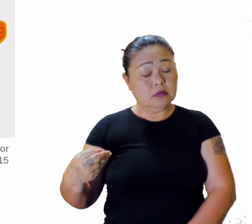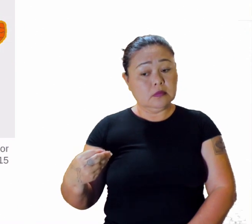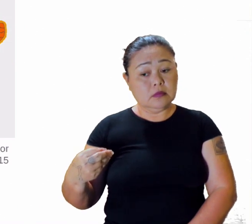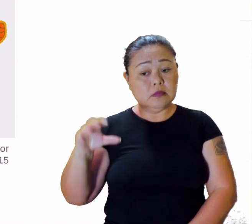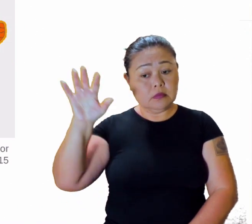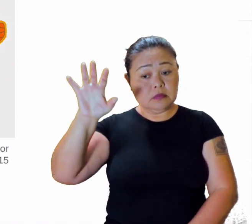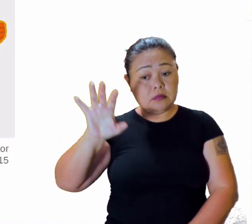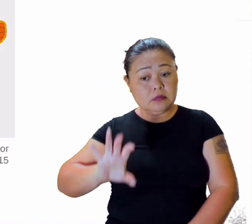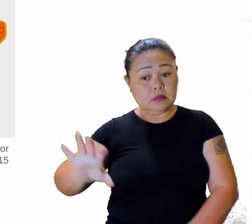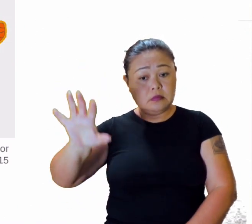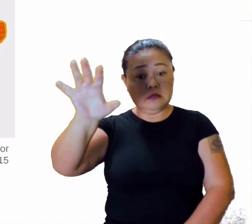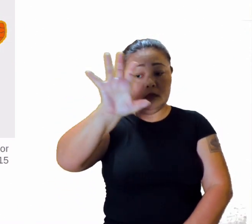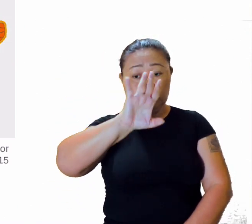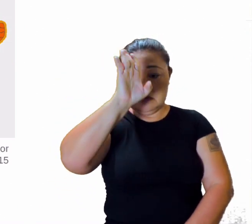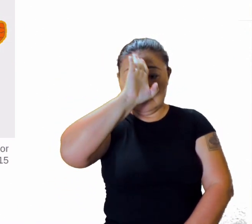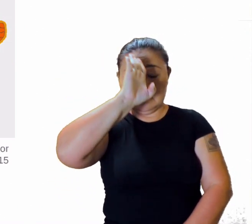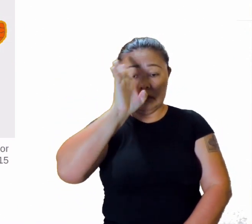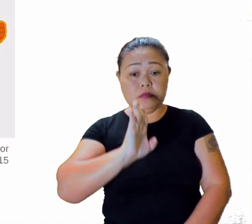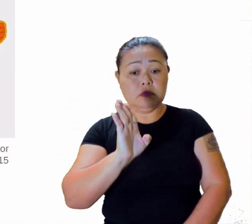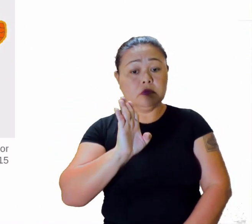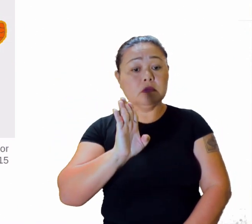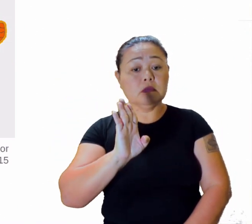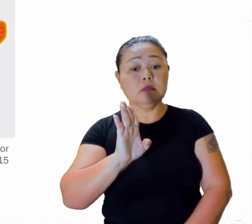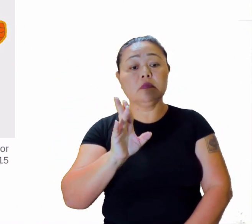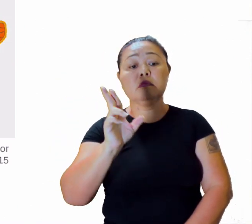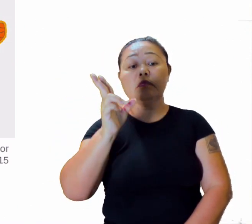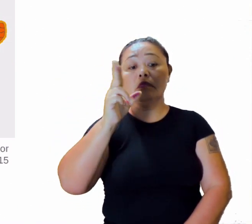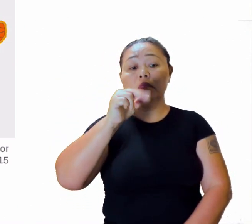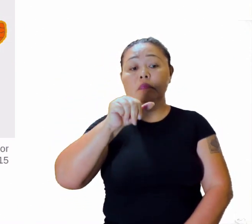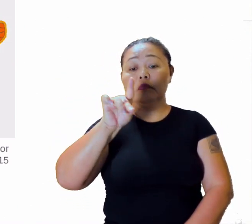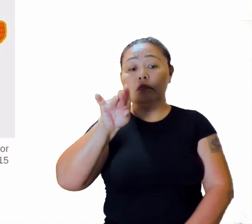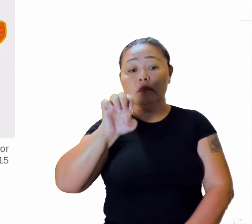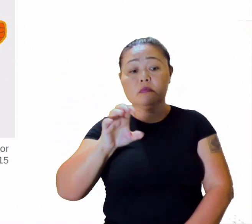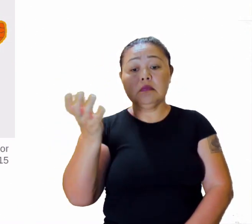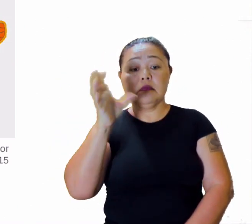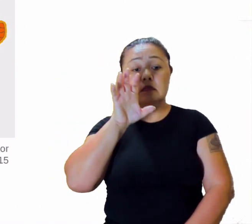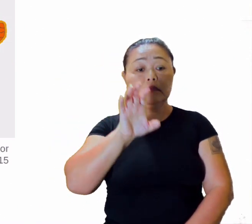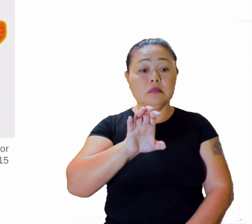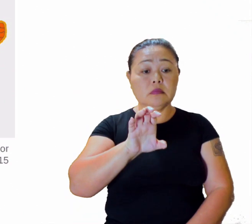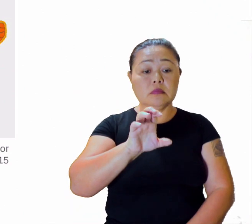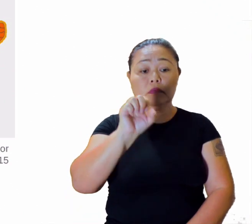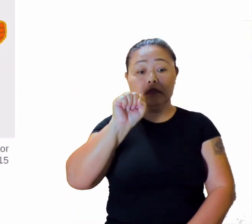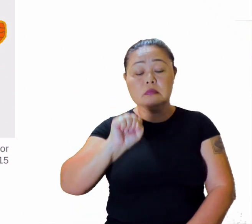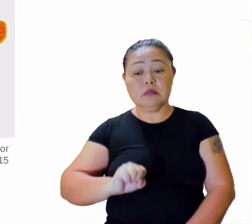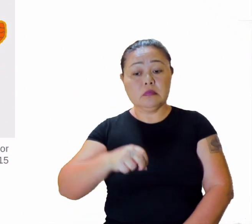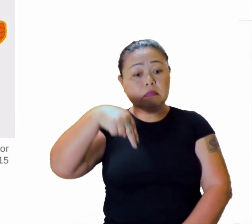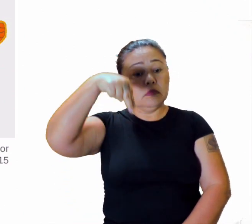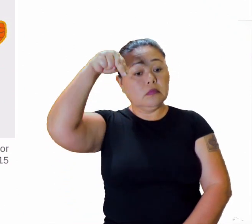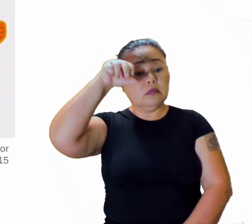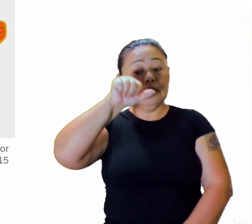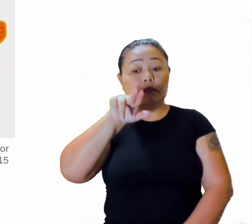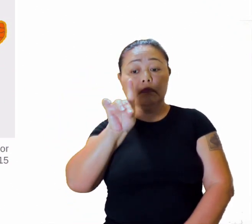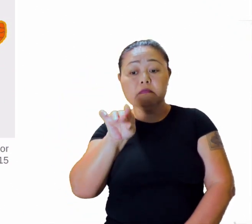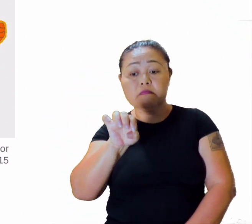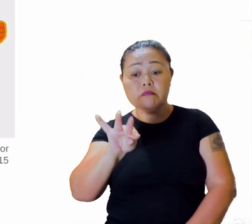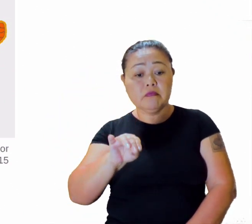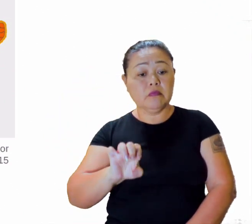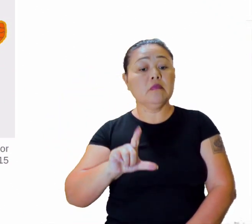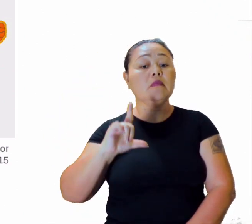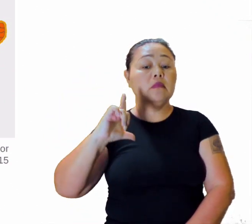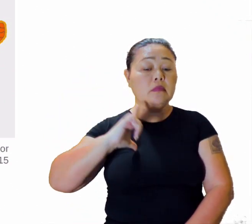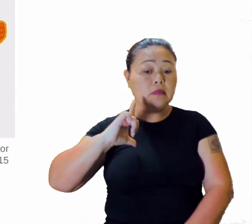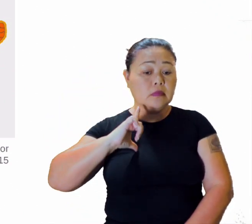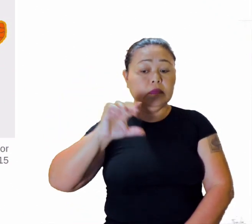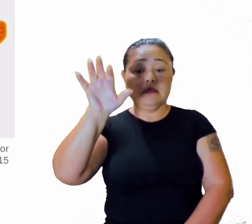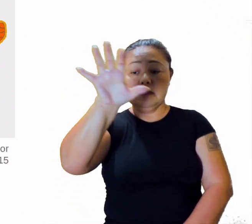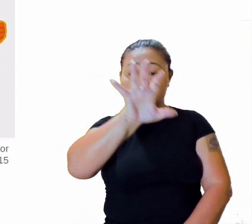As regiões do Brasil estão ali. Isso Agora, mesmo. Sudeste, Centro-Oeste, Sul, Norte e Nordeste, aí sim estamos falando